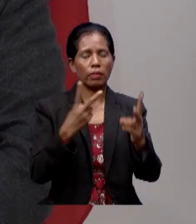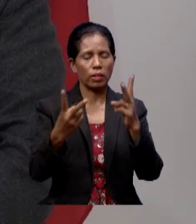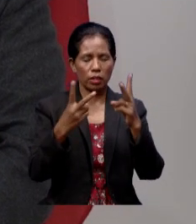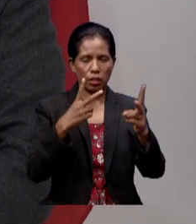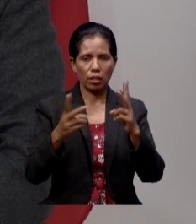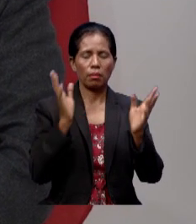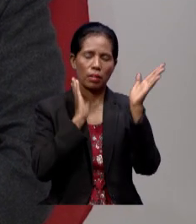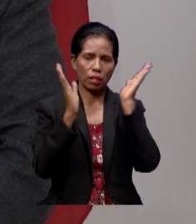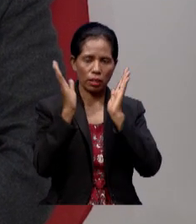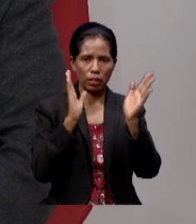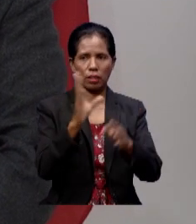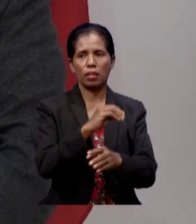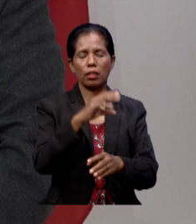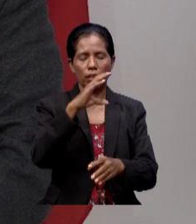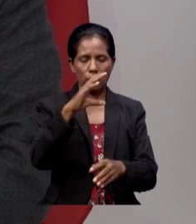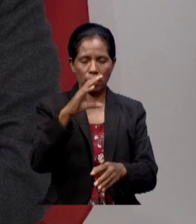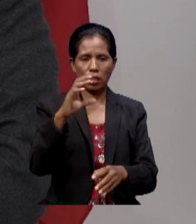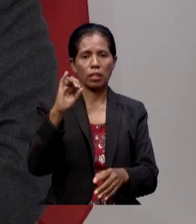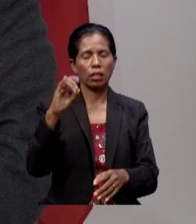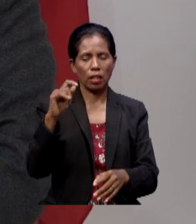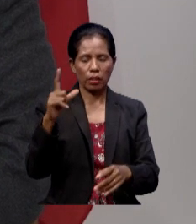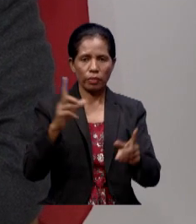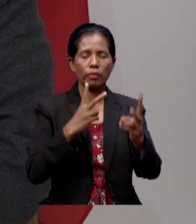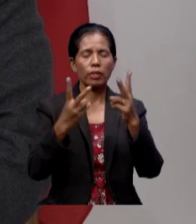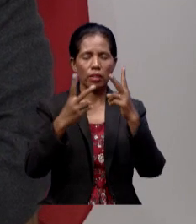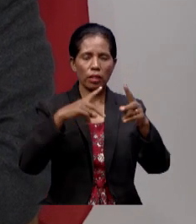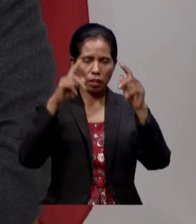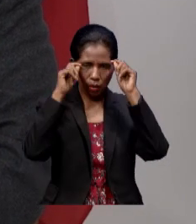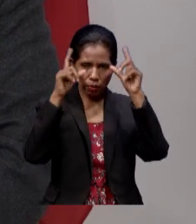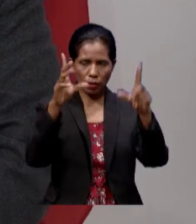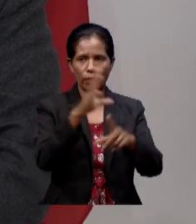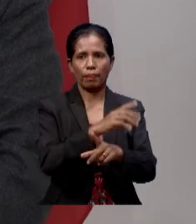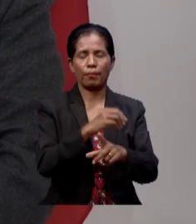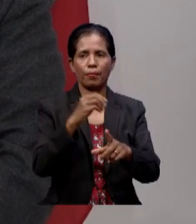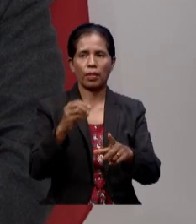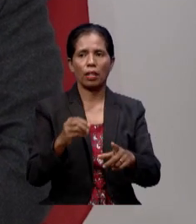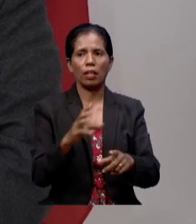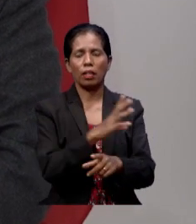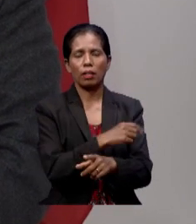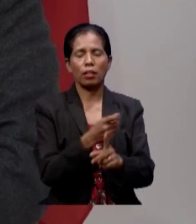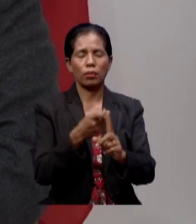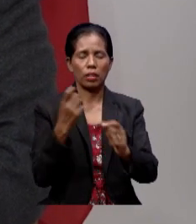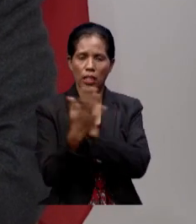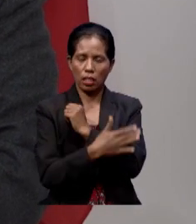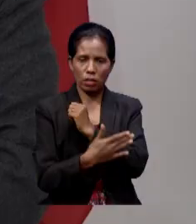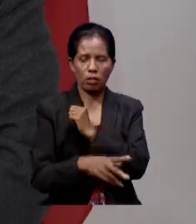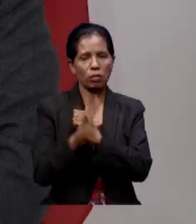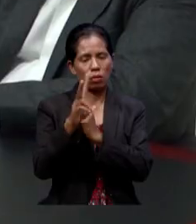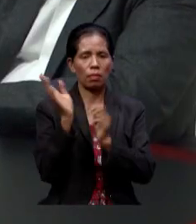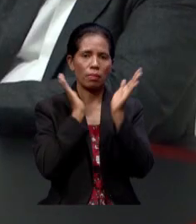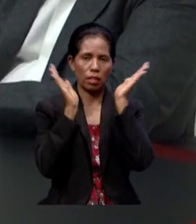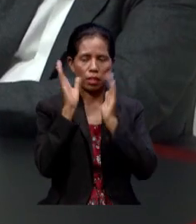de Comércio Malásia, vamos para a visita de Timor, para ele criar parceria rumo entre empresários raivuani a Malásia, vamos ao